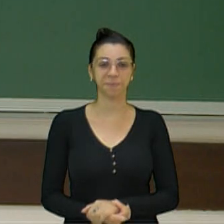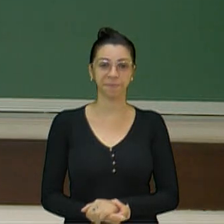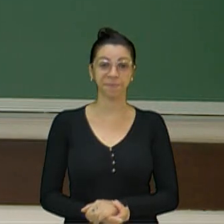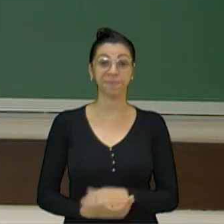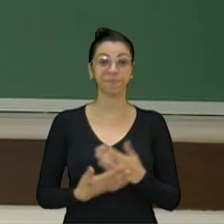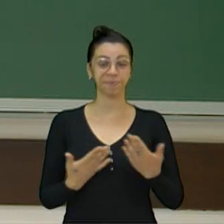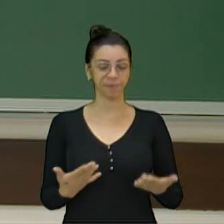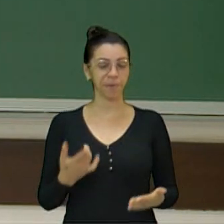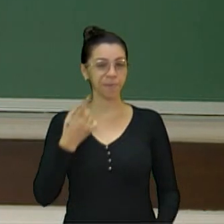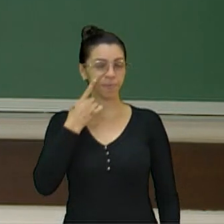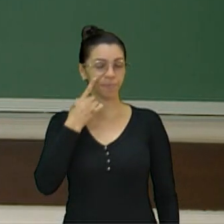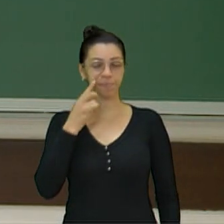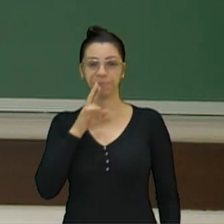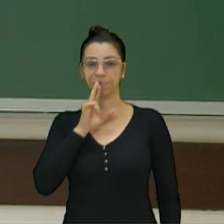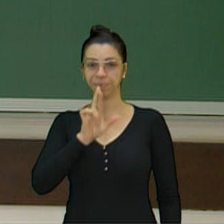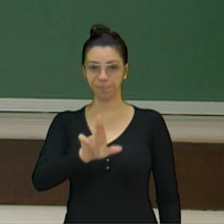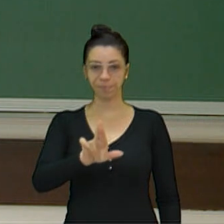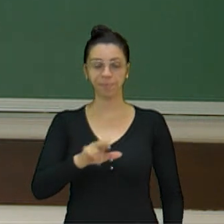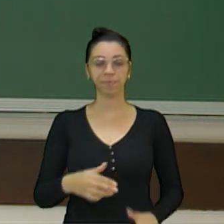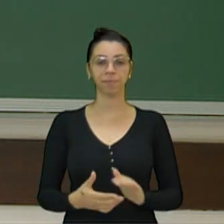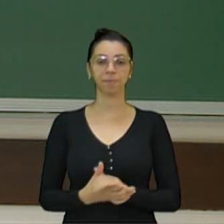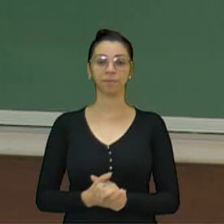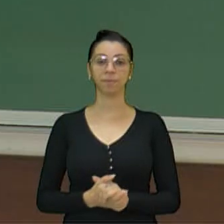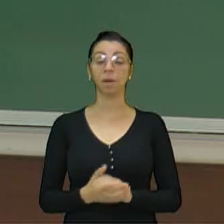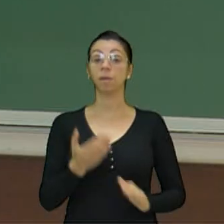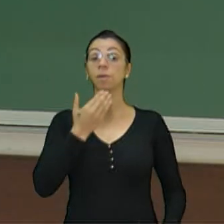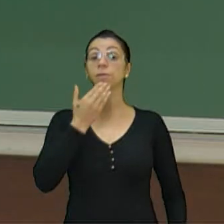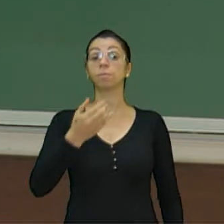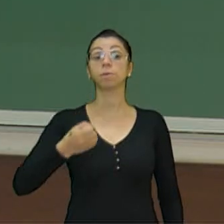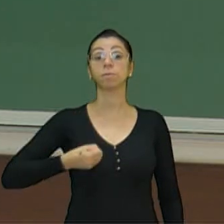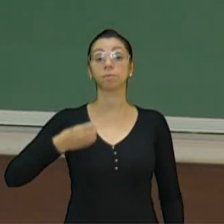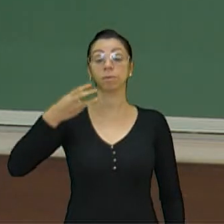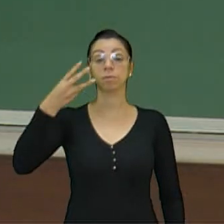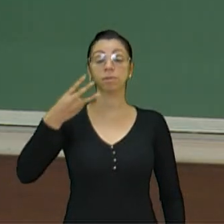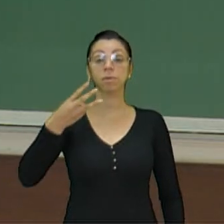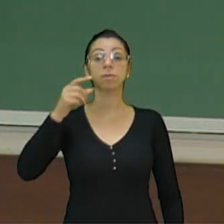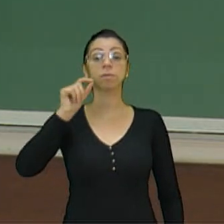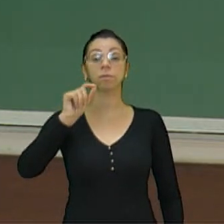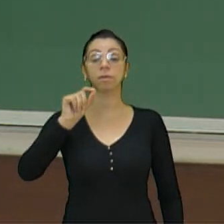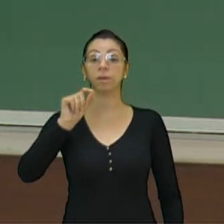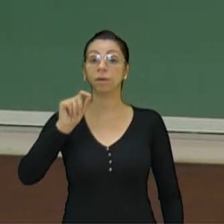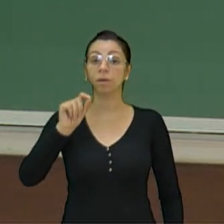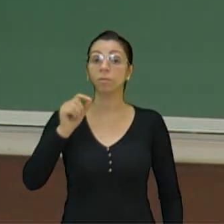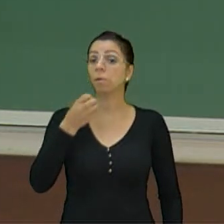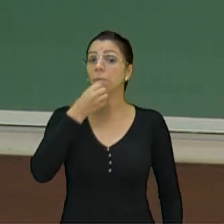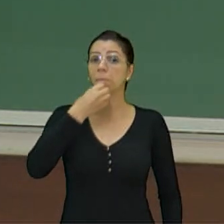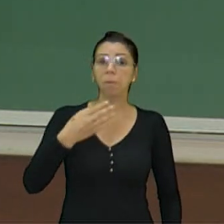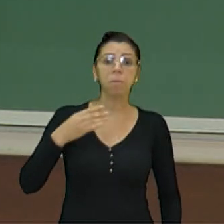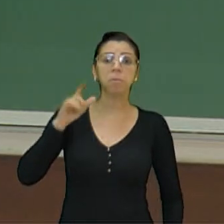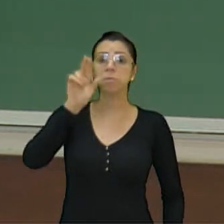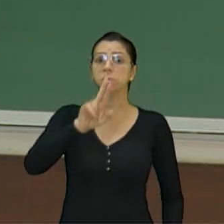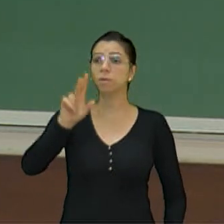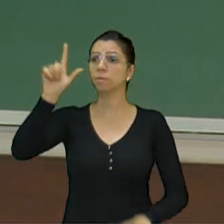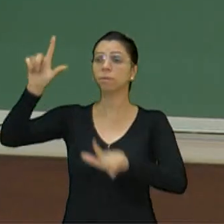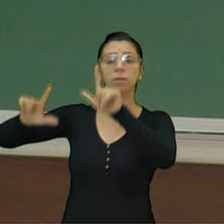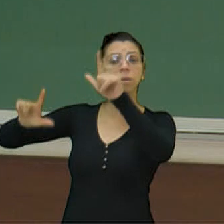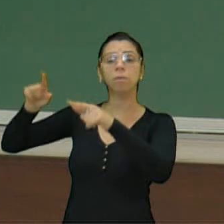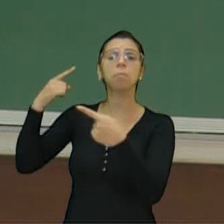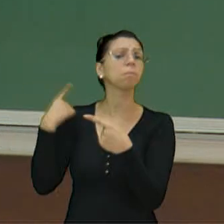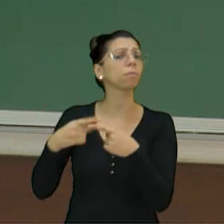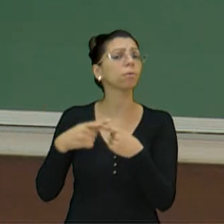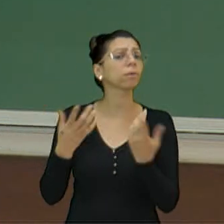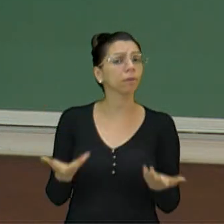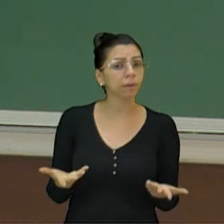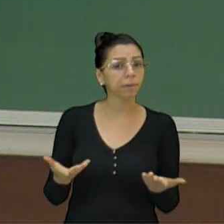Bom, bora ver aqui as nossas respostas. Eu tinha pedido aqui no número 3 que vocês mencionassem a vantagem de se utilizar a televisão para anúncios que está